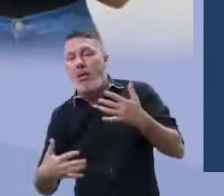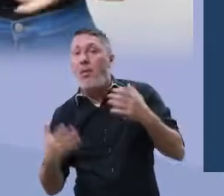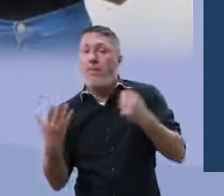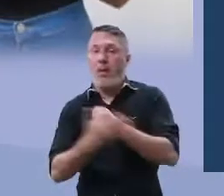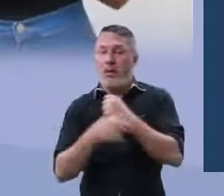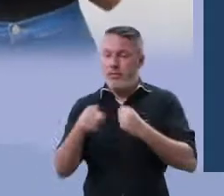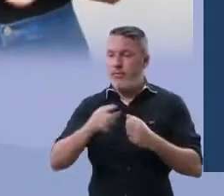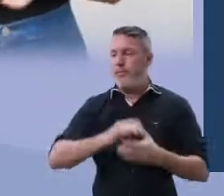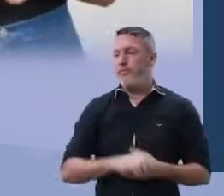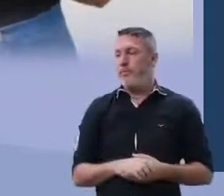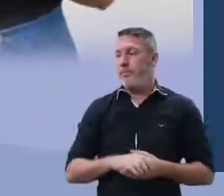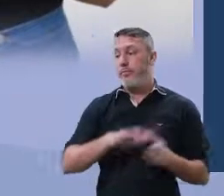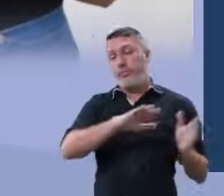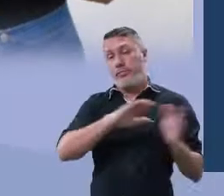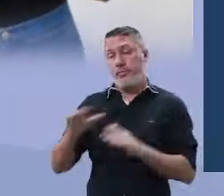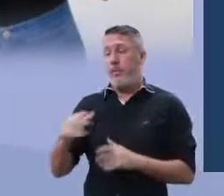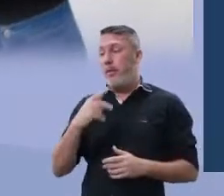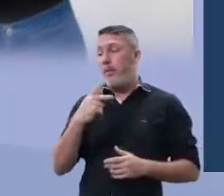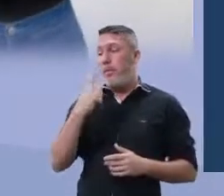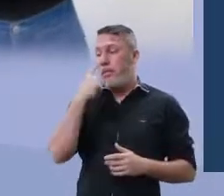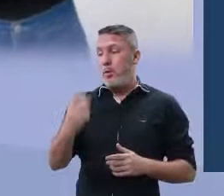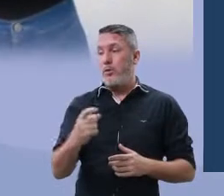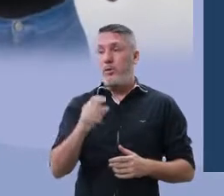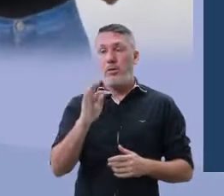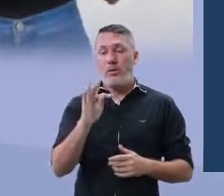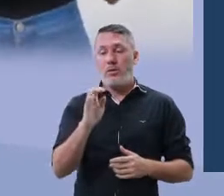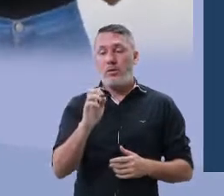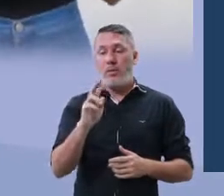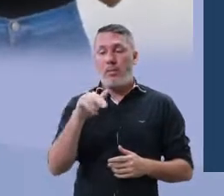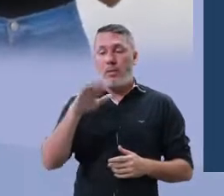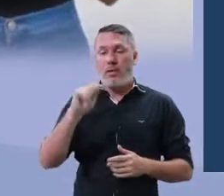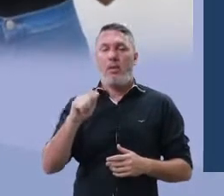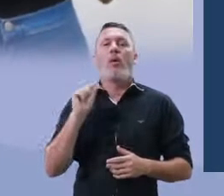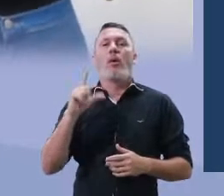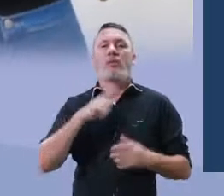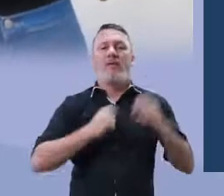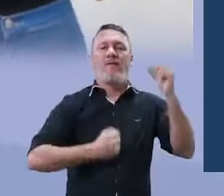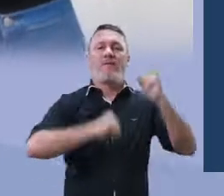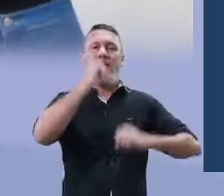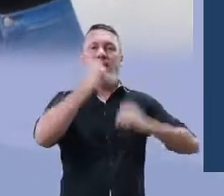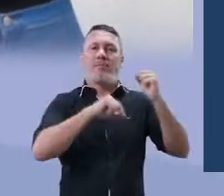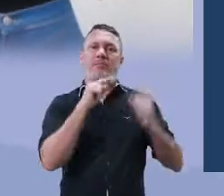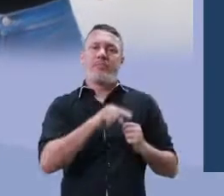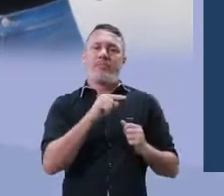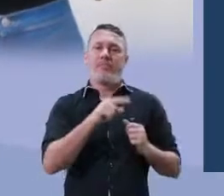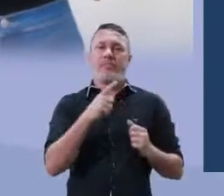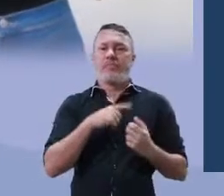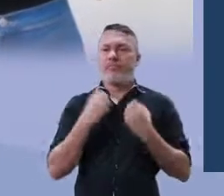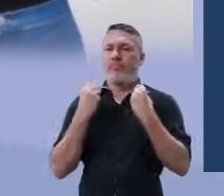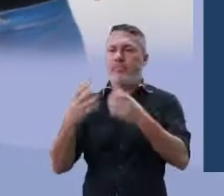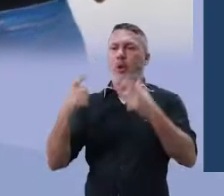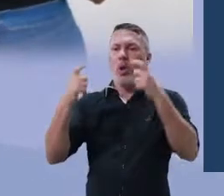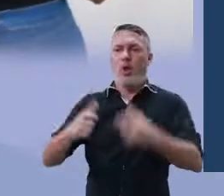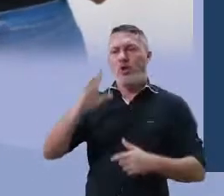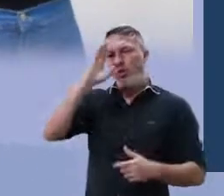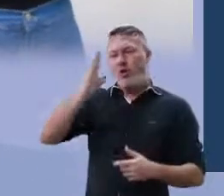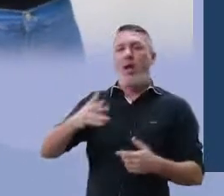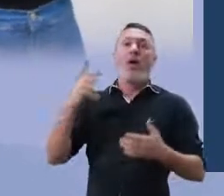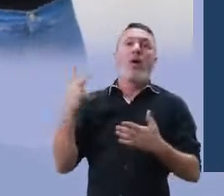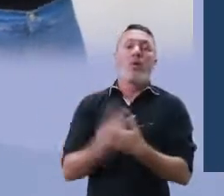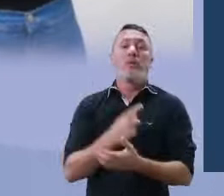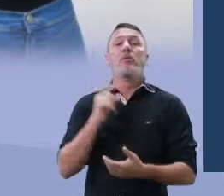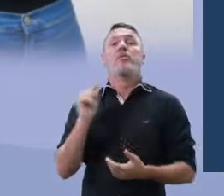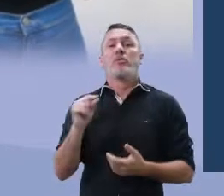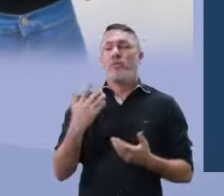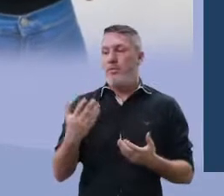o ambiente presente ali. Poluição térmica. Quando a gente tem nas indústrias um aquecimento dessas águas e lança